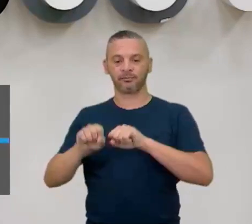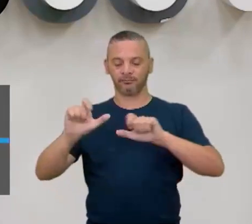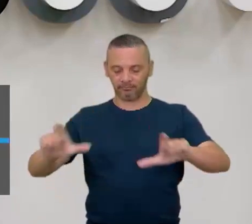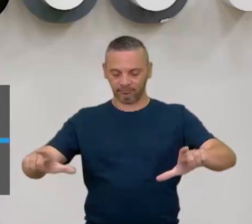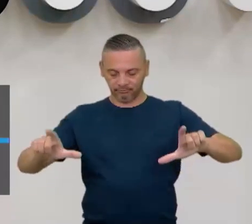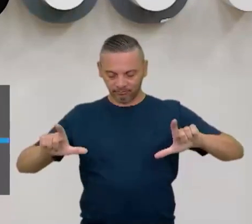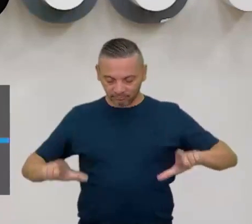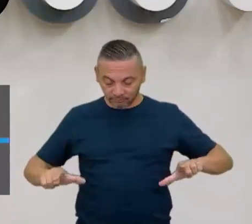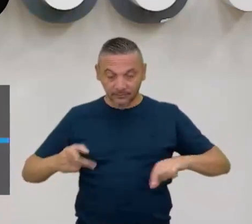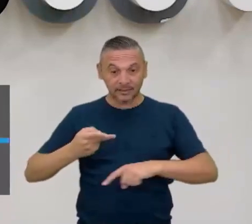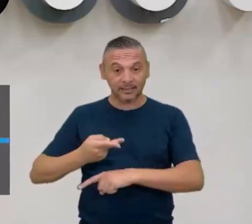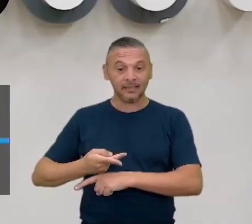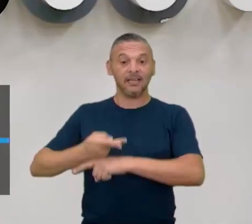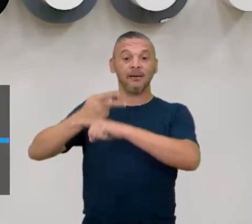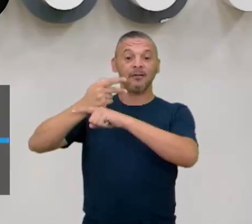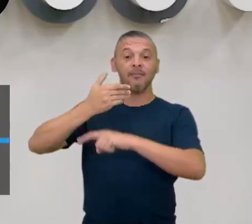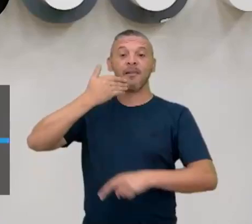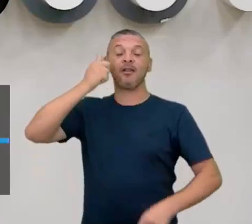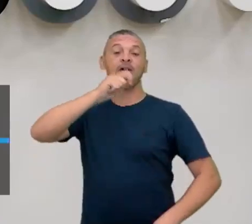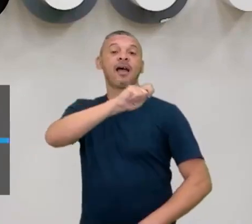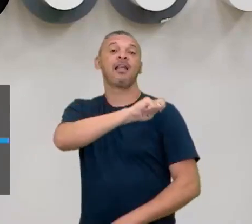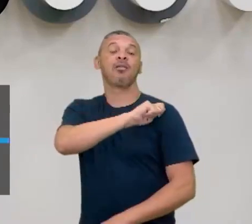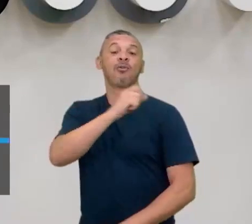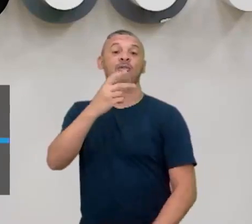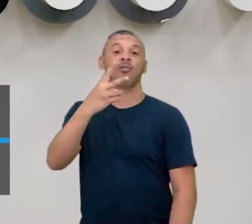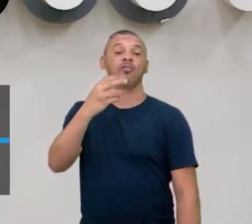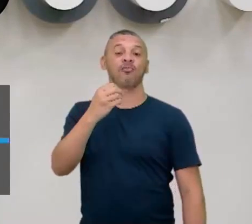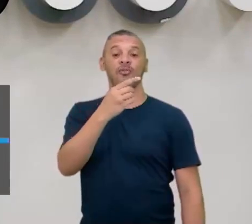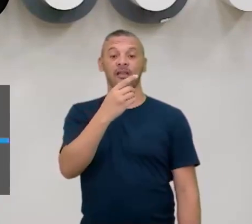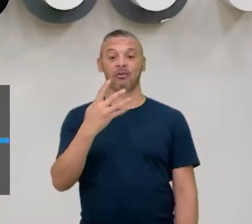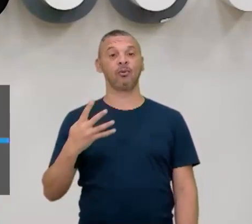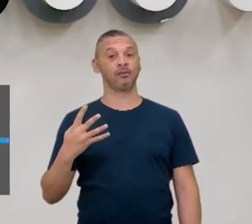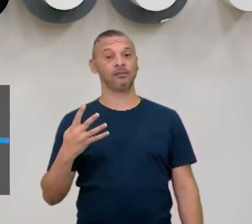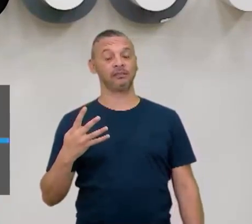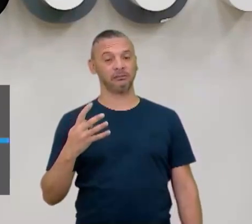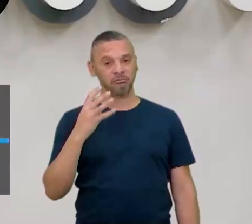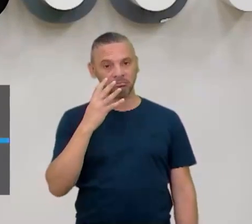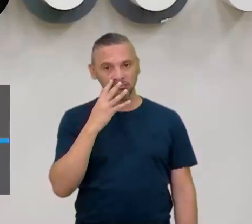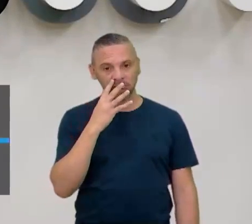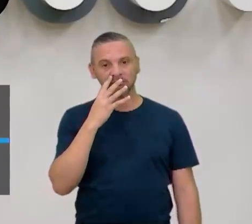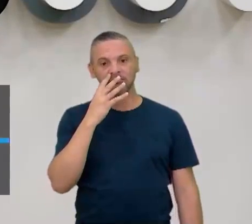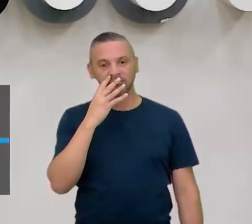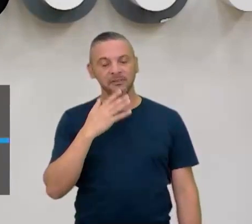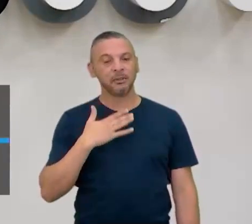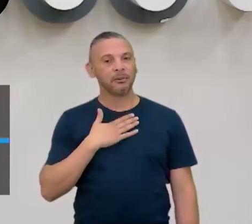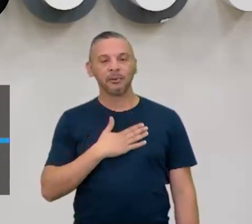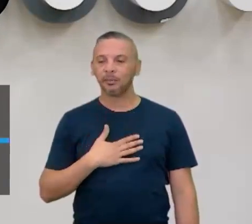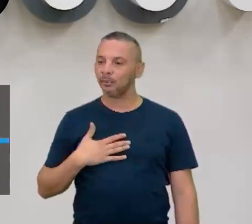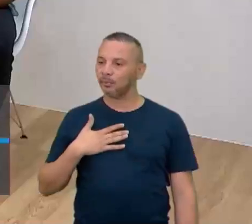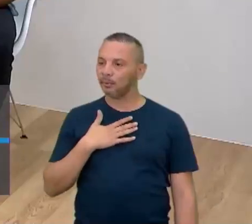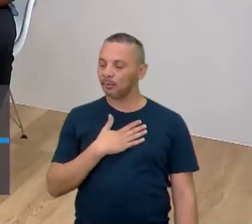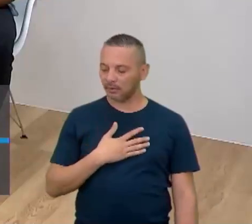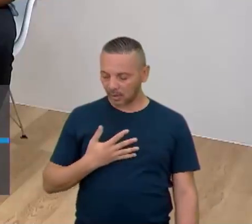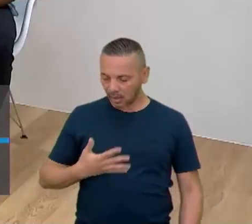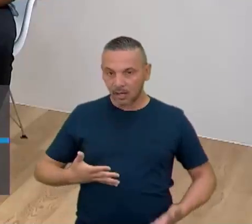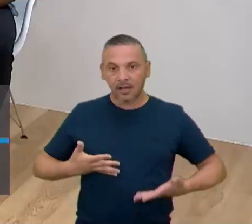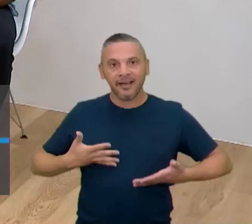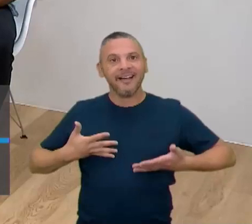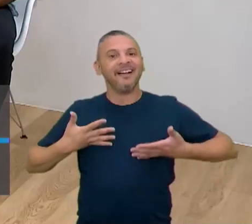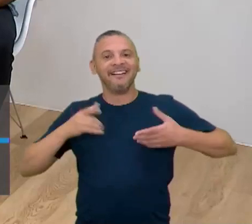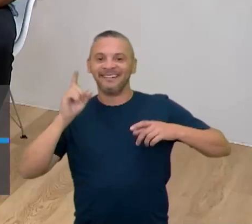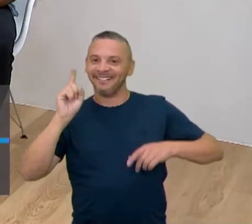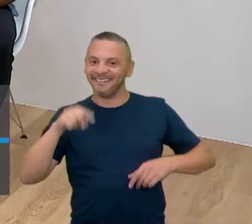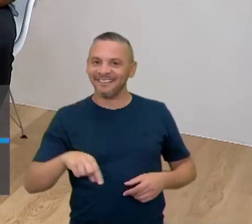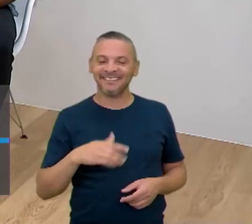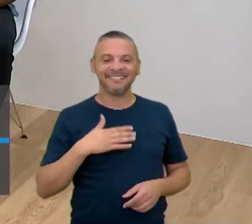ganhei o prêmio aí de melhor aluno de teatro de 2014. Olha, foi muito interessante porque eu nem imaginava. Então,